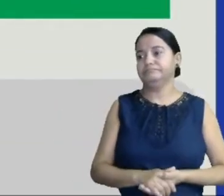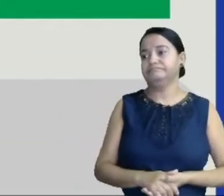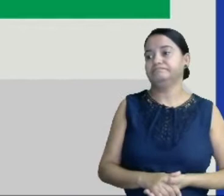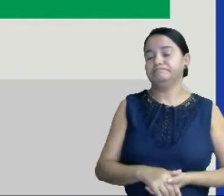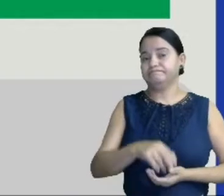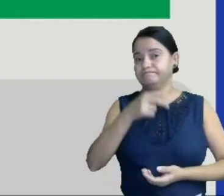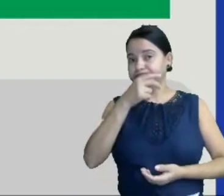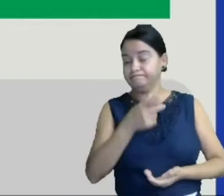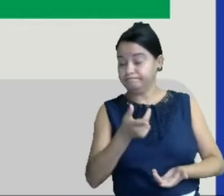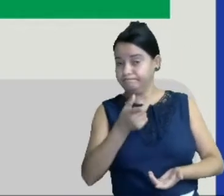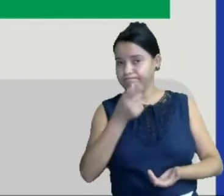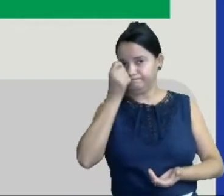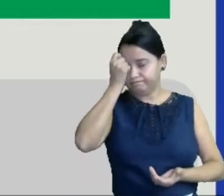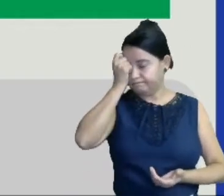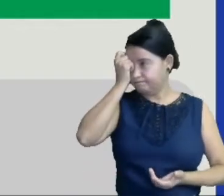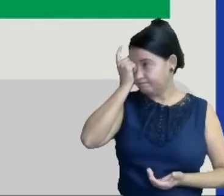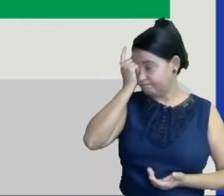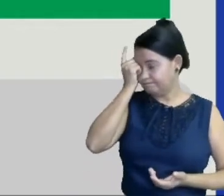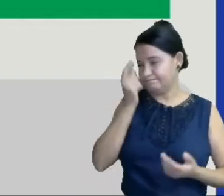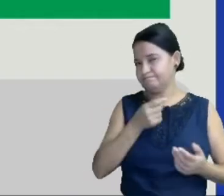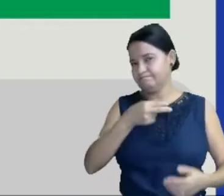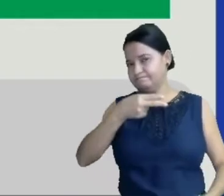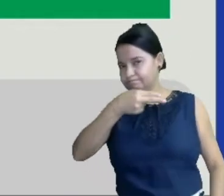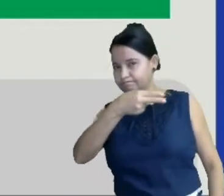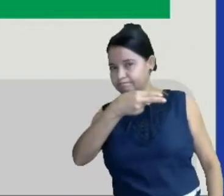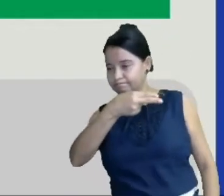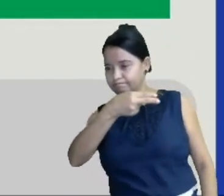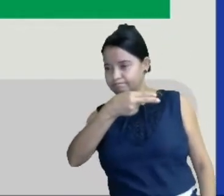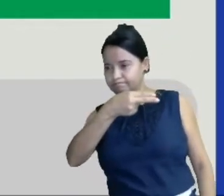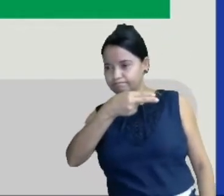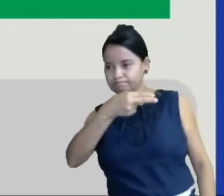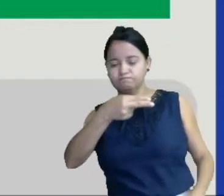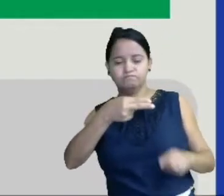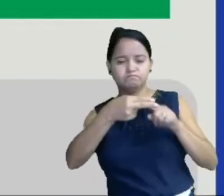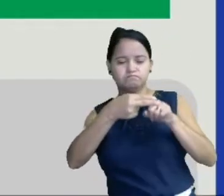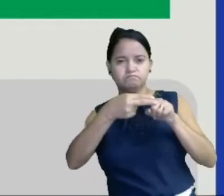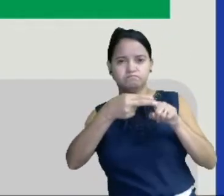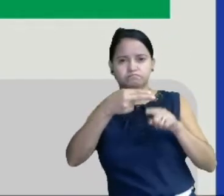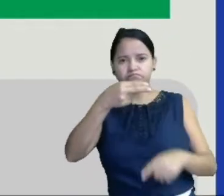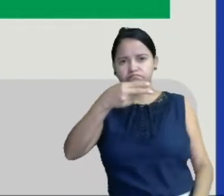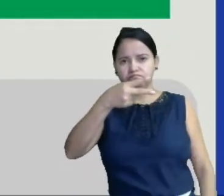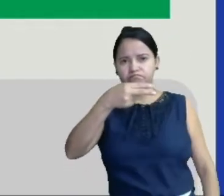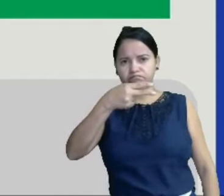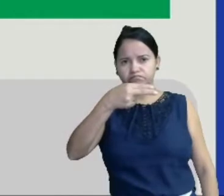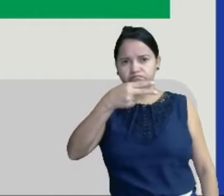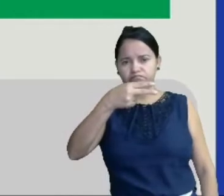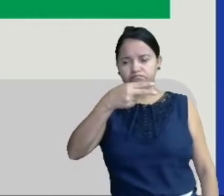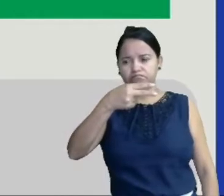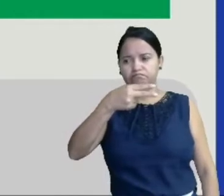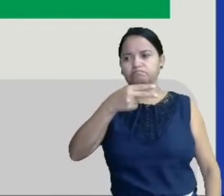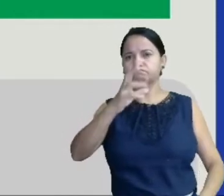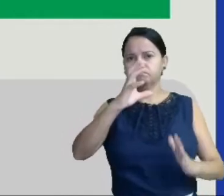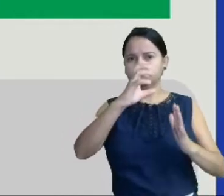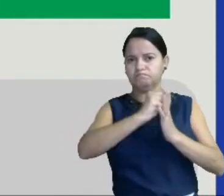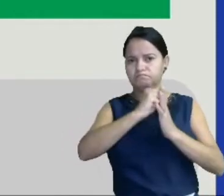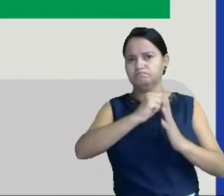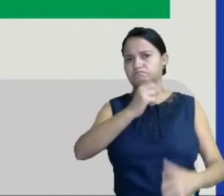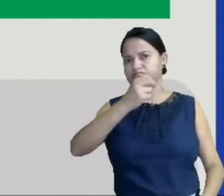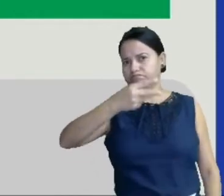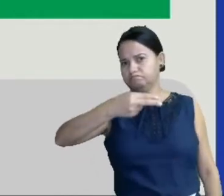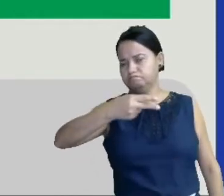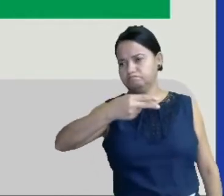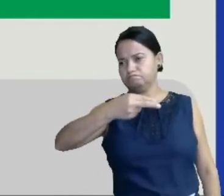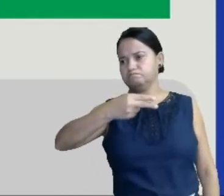de igualdade né a gente traz o sinal de igualdade né o sinal de igual da o símbolo que representa o sinal de